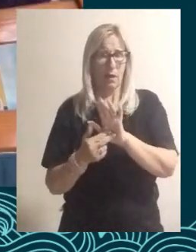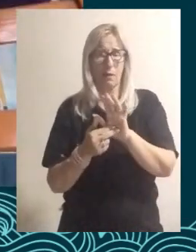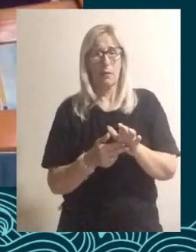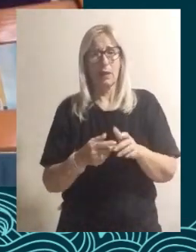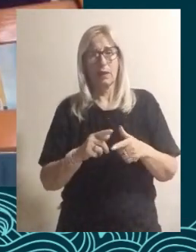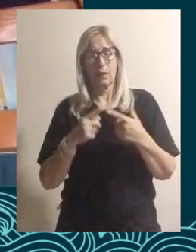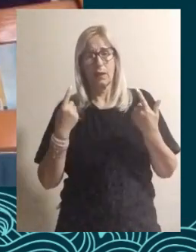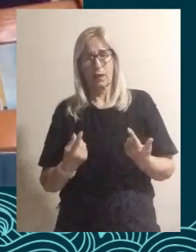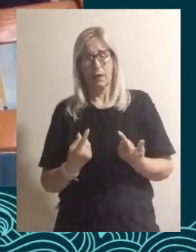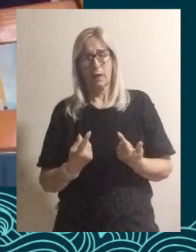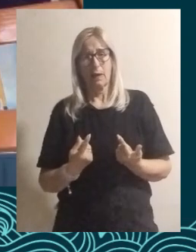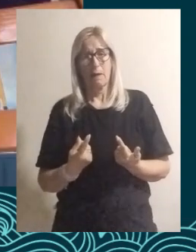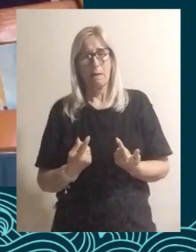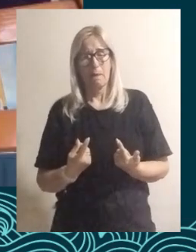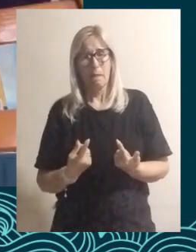acho que